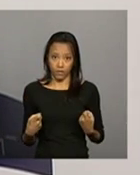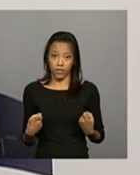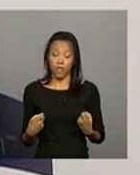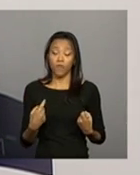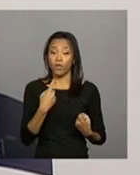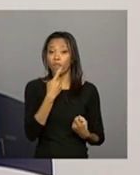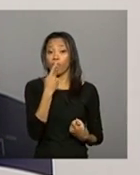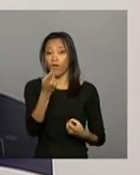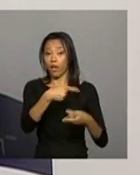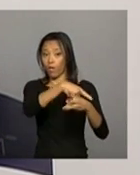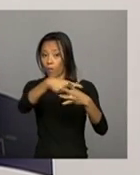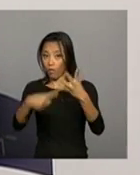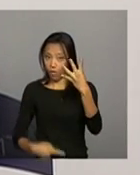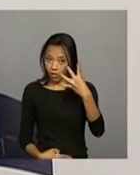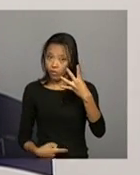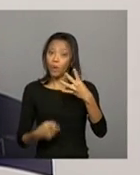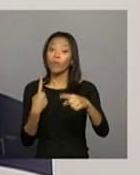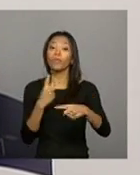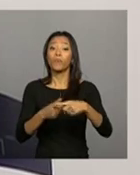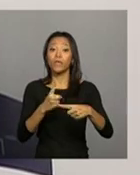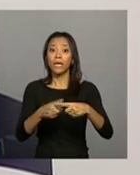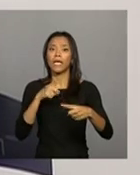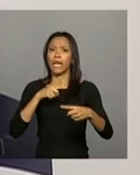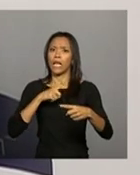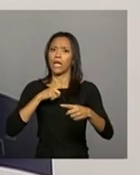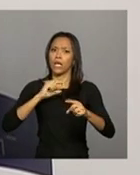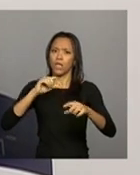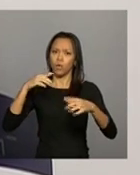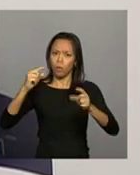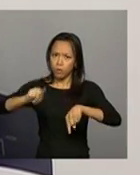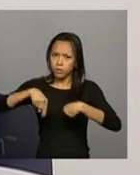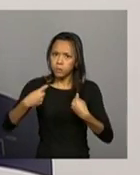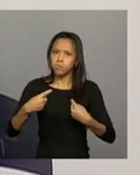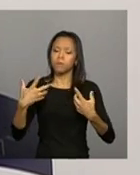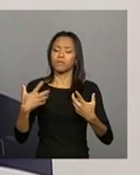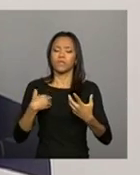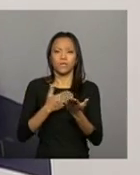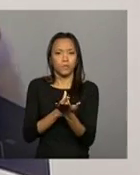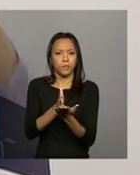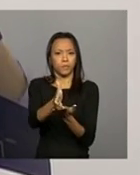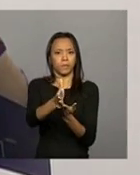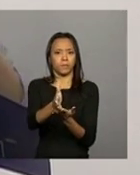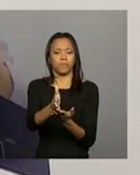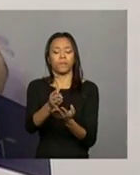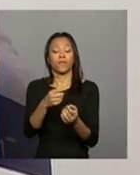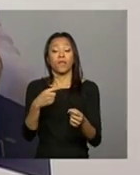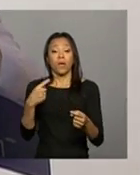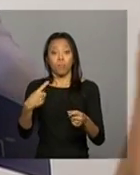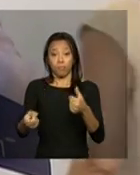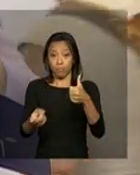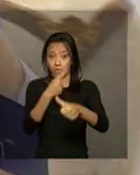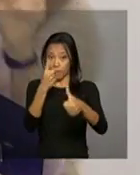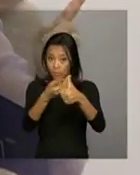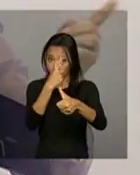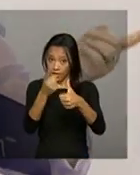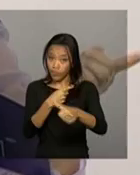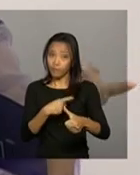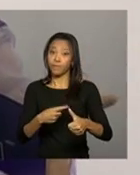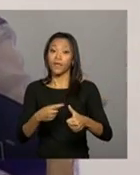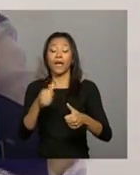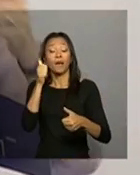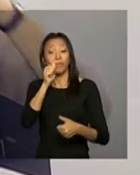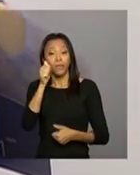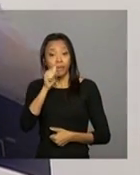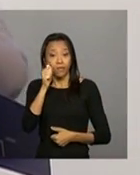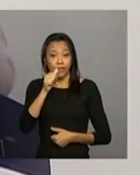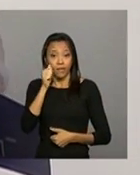por que ela é mais ousada, mais avançada e mais determinada. Primeiro, que ela acaba com a via crucis da